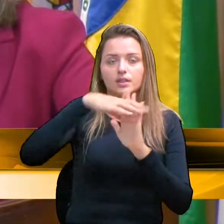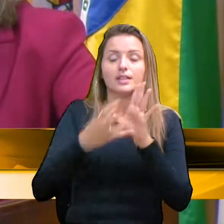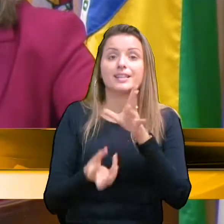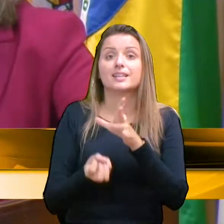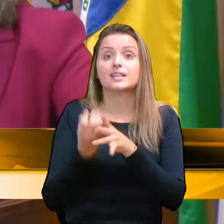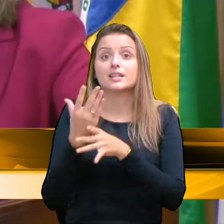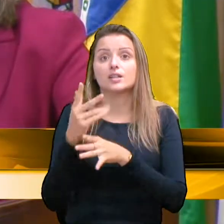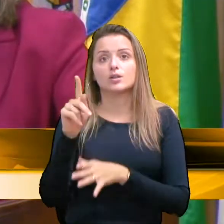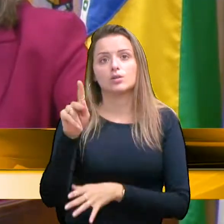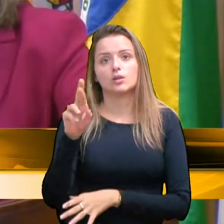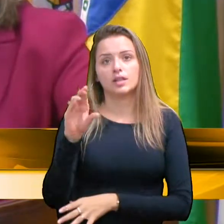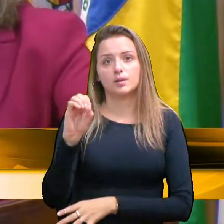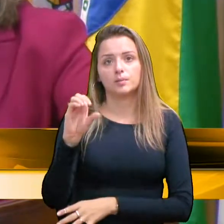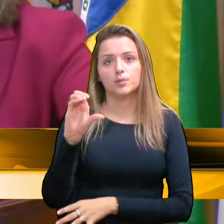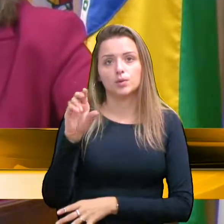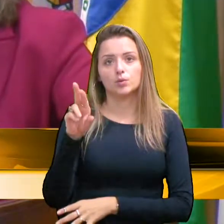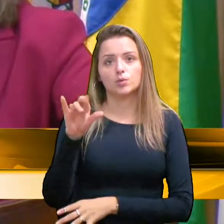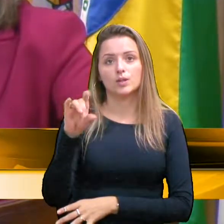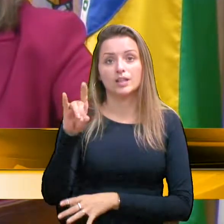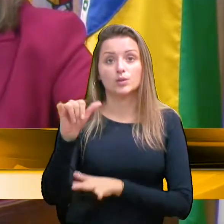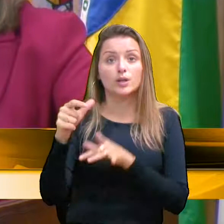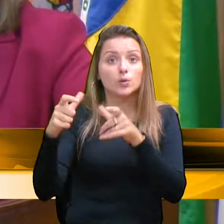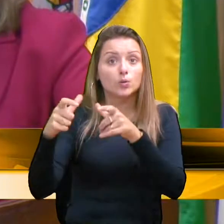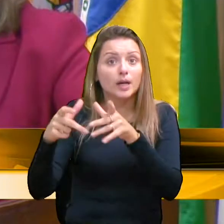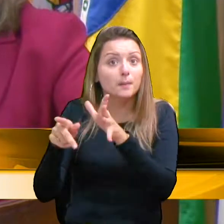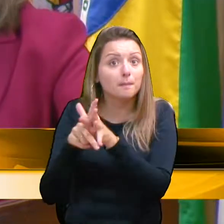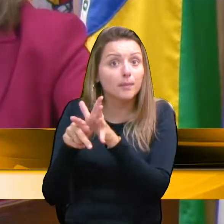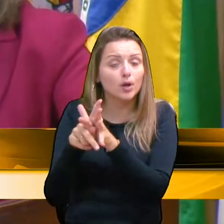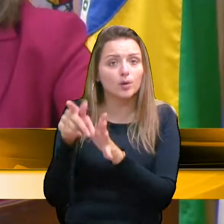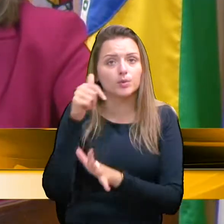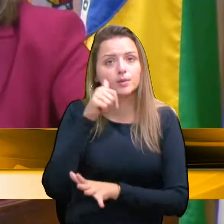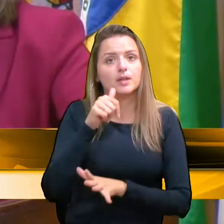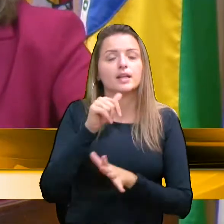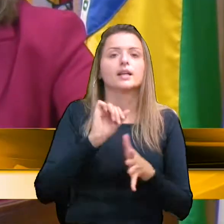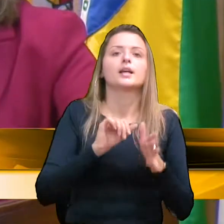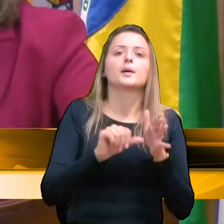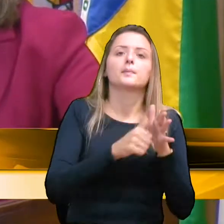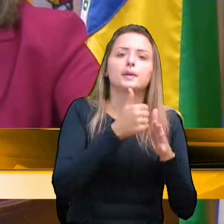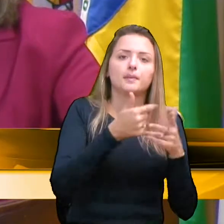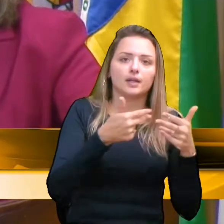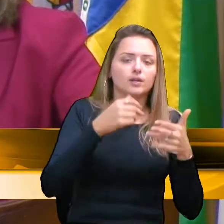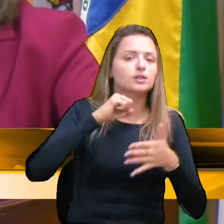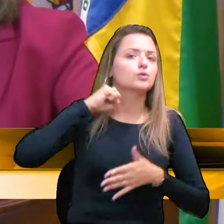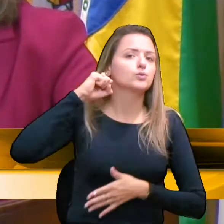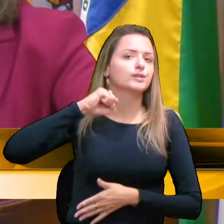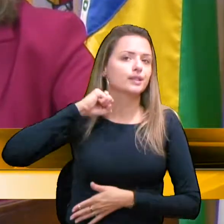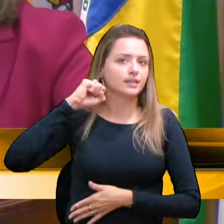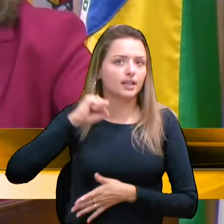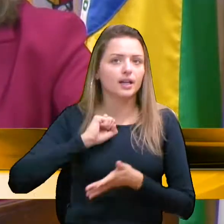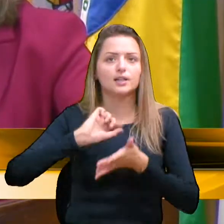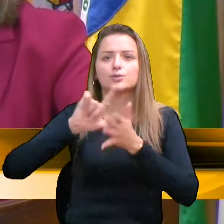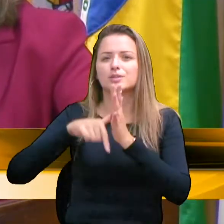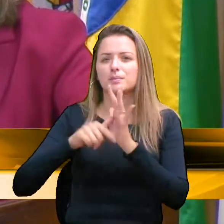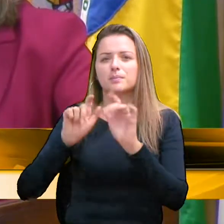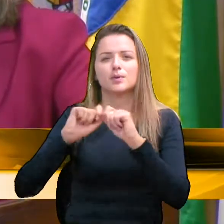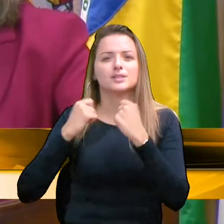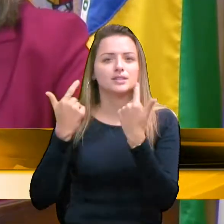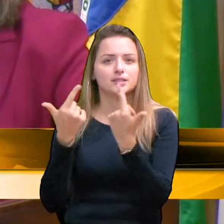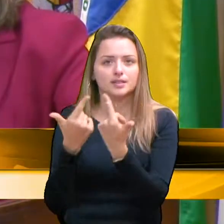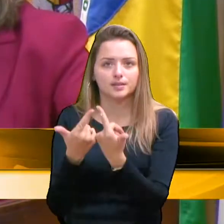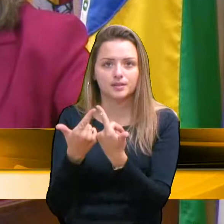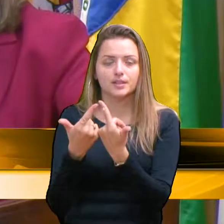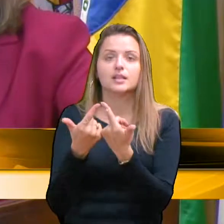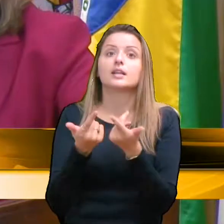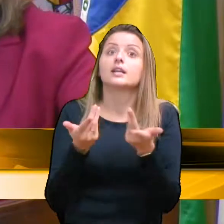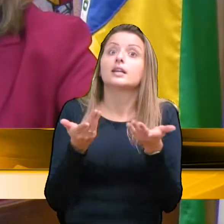Procuradoria Especial da Mulher. Posteriormente foi o Senado, se espalhou por diversas assembleias legislativas